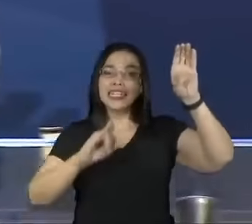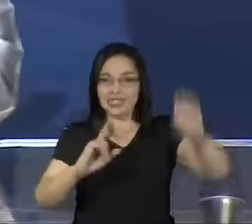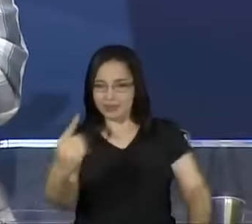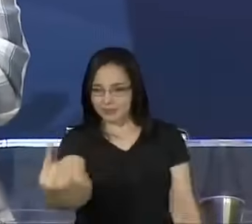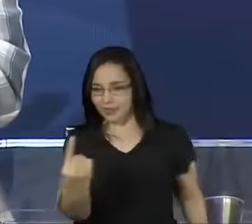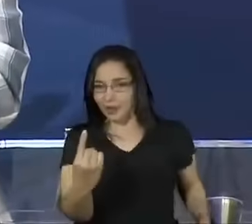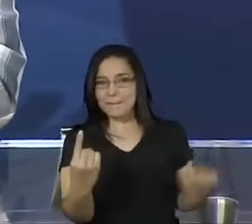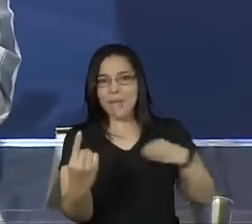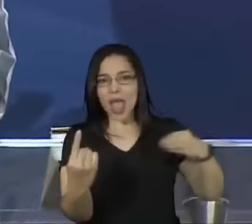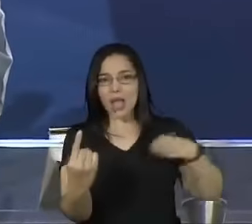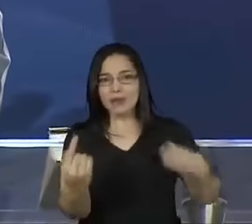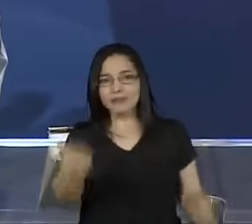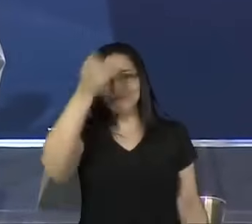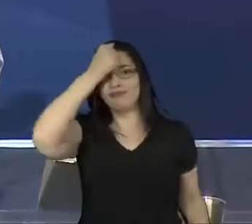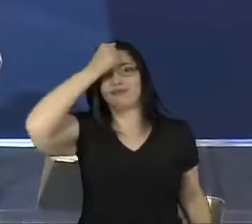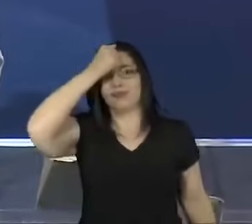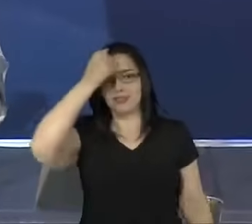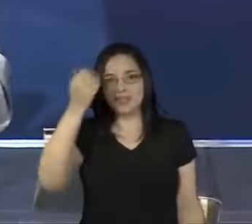se